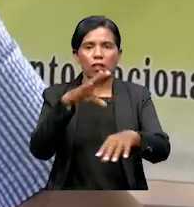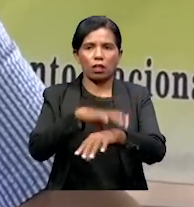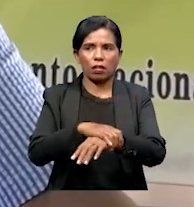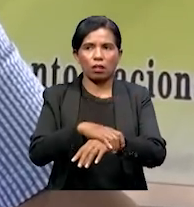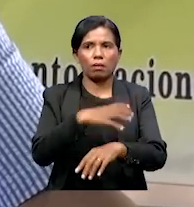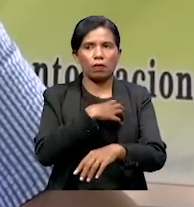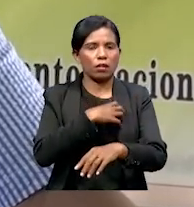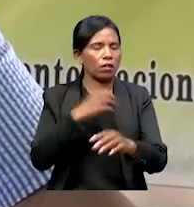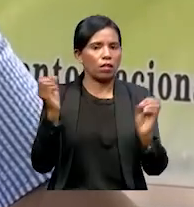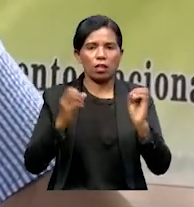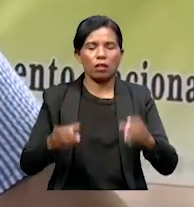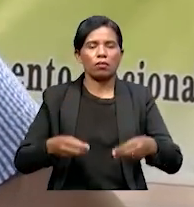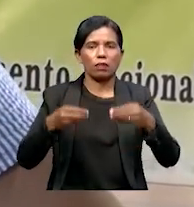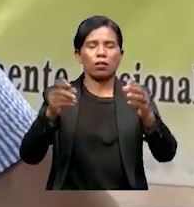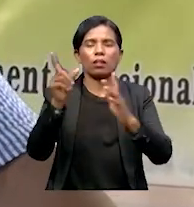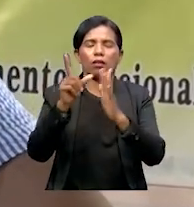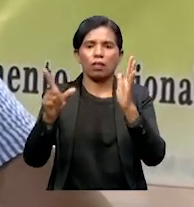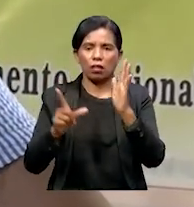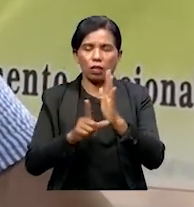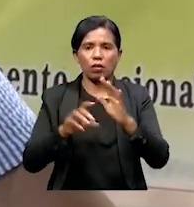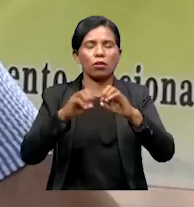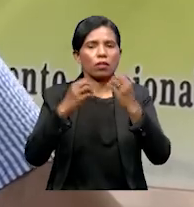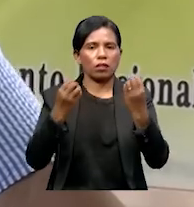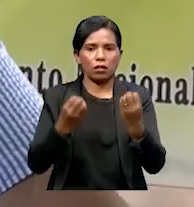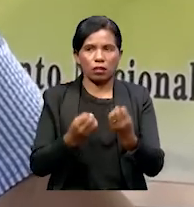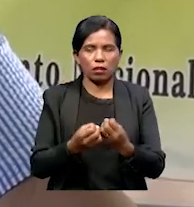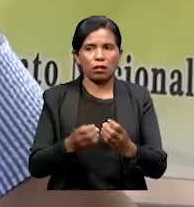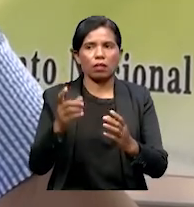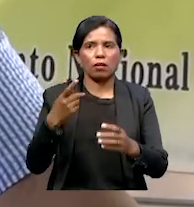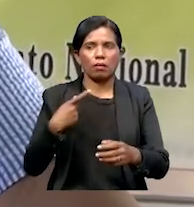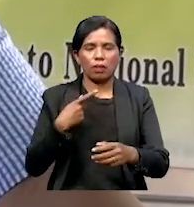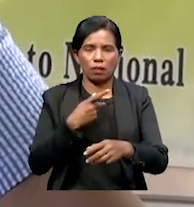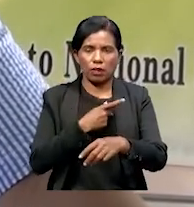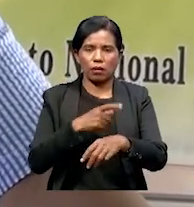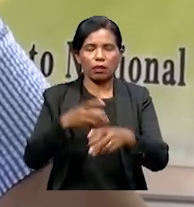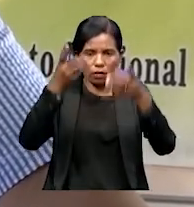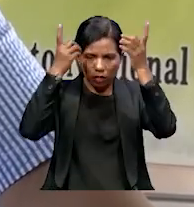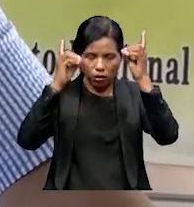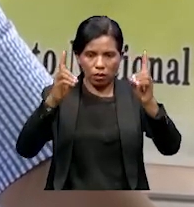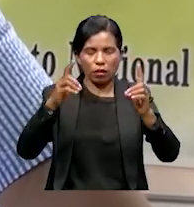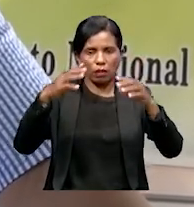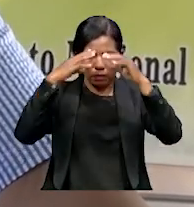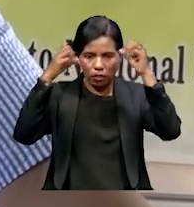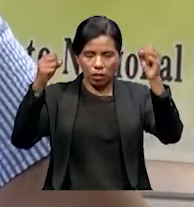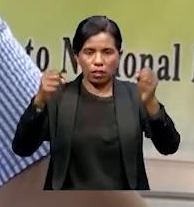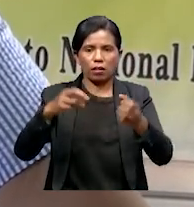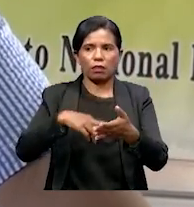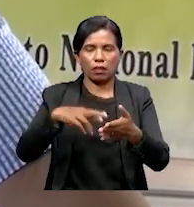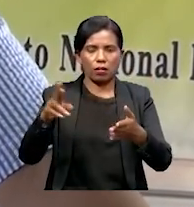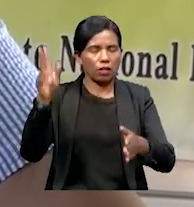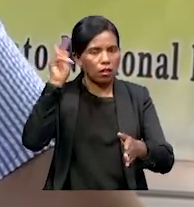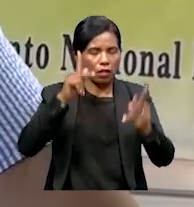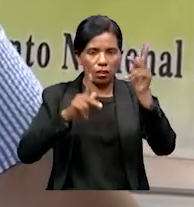polícia lá fofatin lei organização investigação criminal né parlamento definitivo né e presidente promulga para caso homicídio